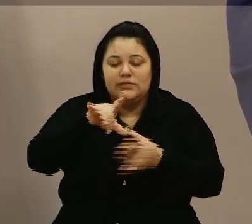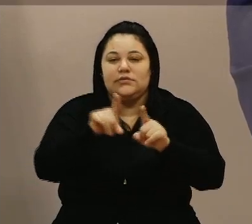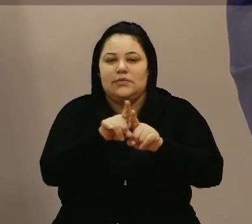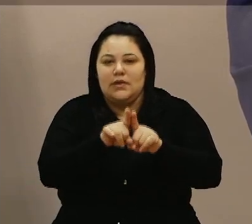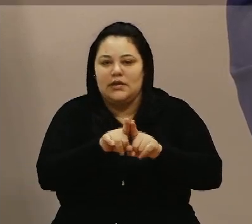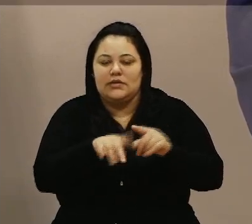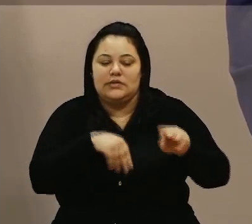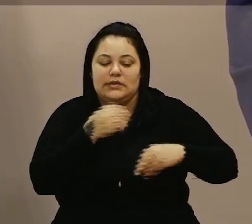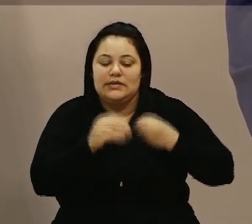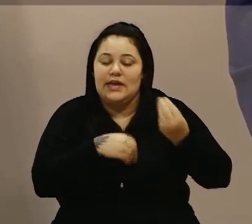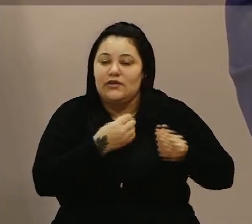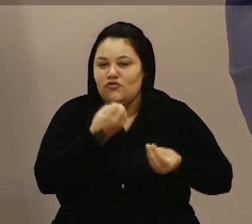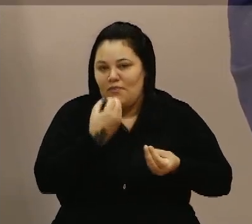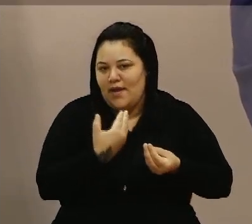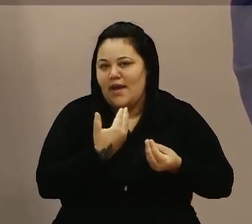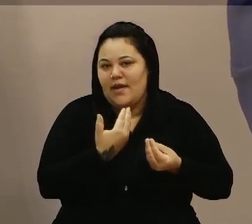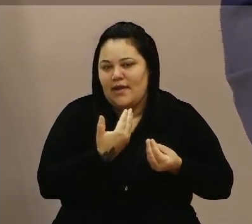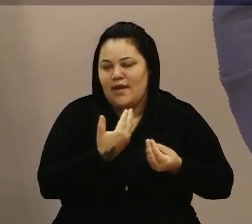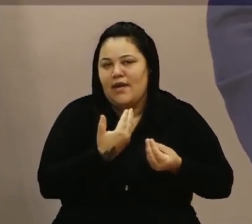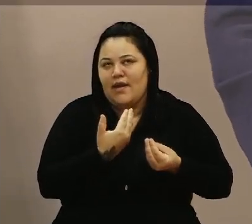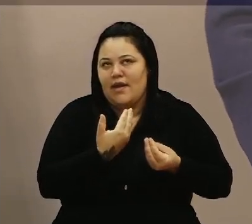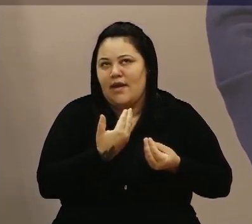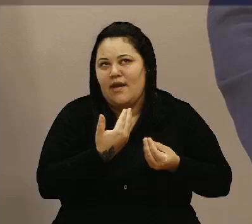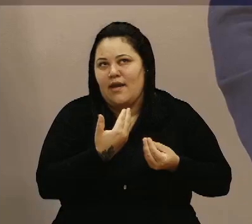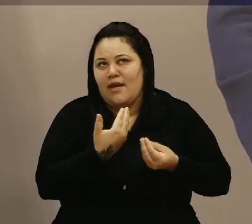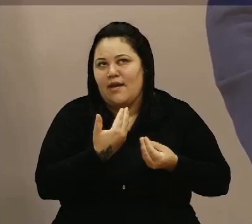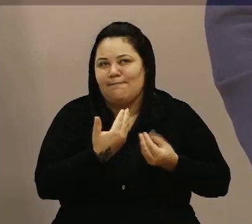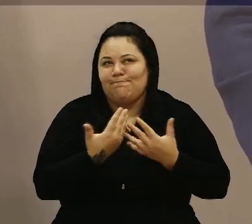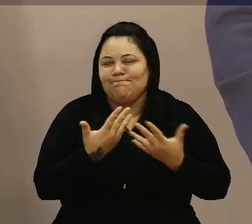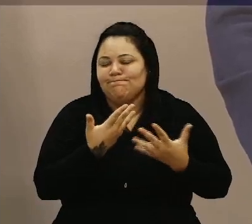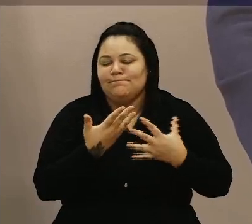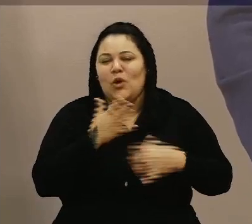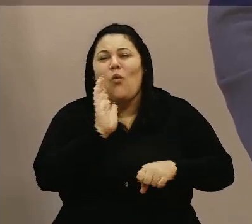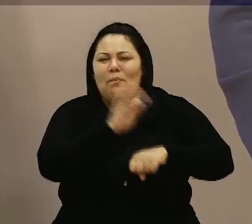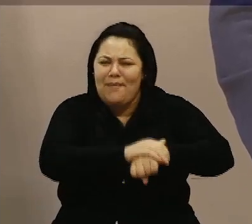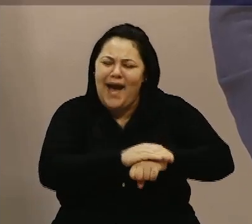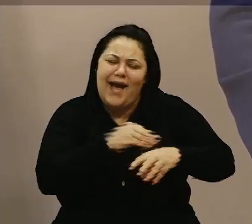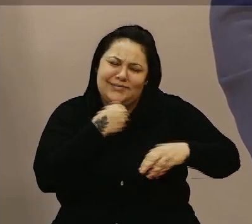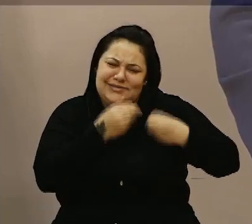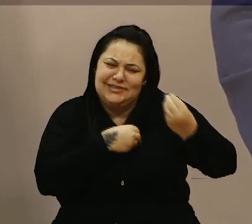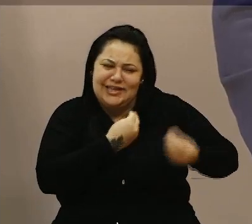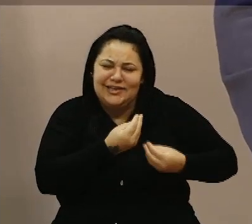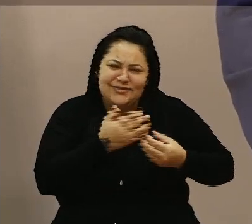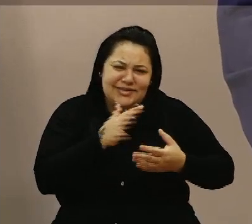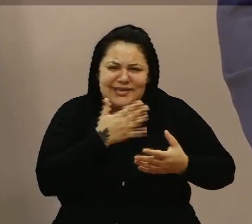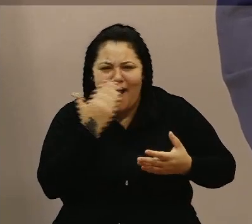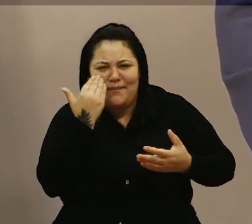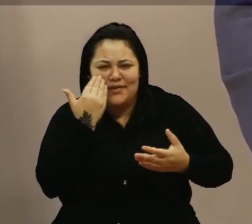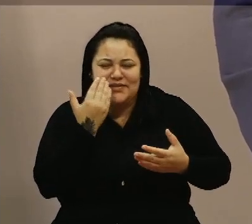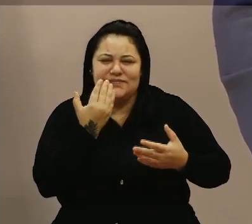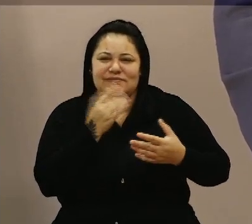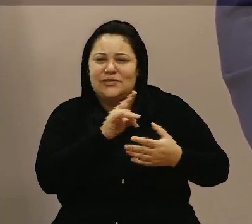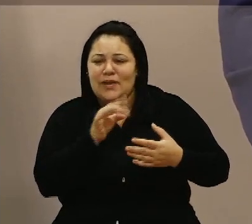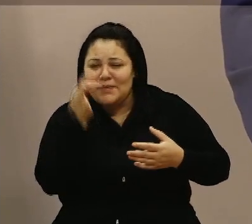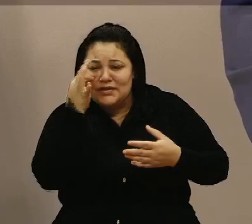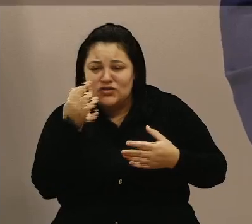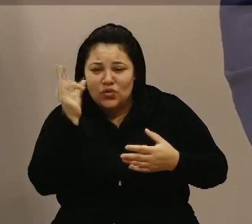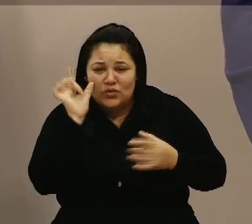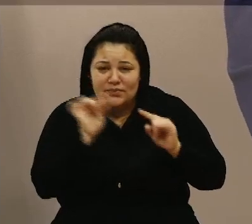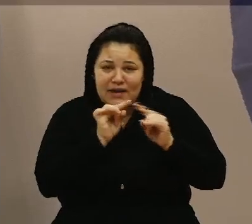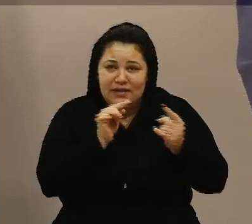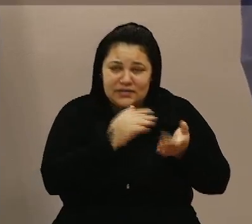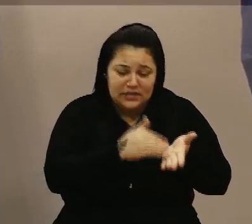se sente muito culpado em não estar aqui ontem, mas o colega secretário tinha um